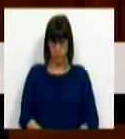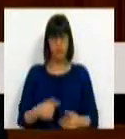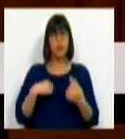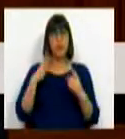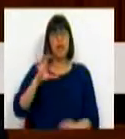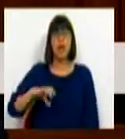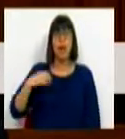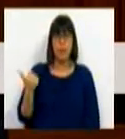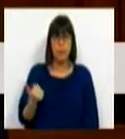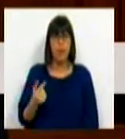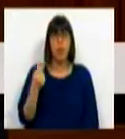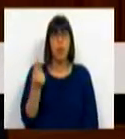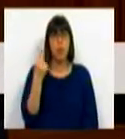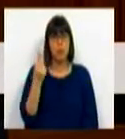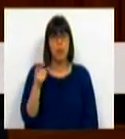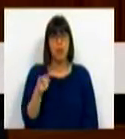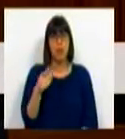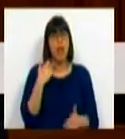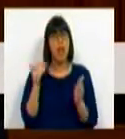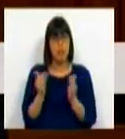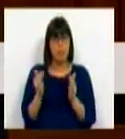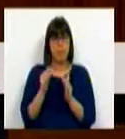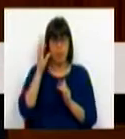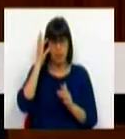Tínhamos Cabo Verde, que era uma unidade relativamente pequena,